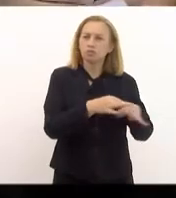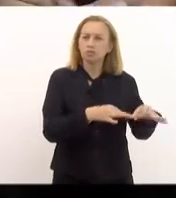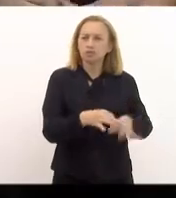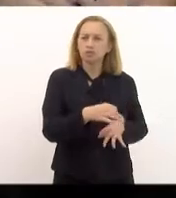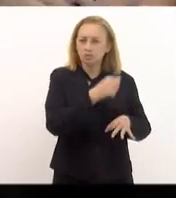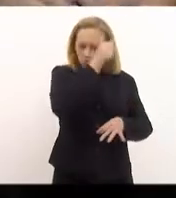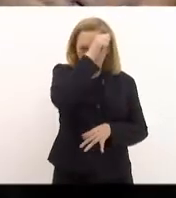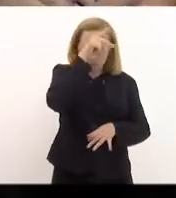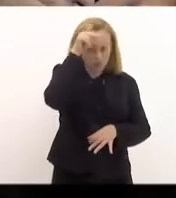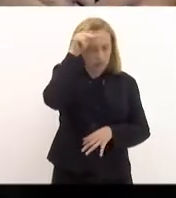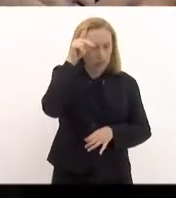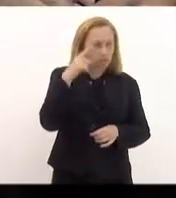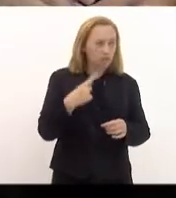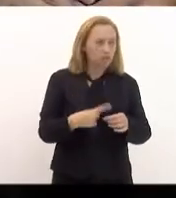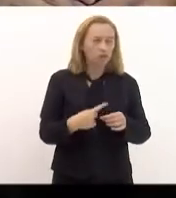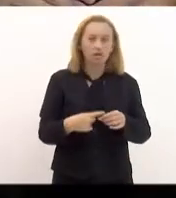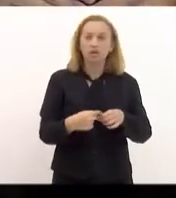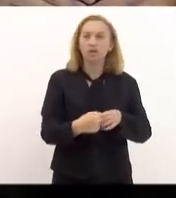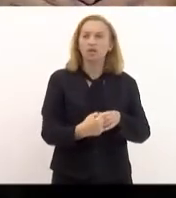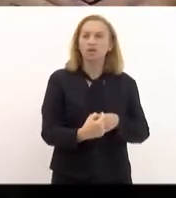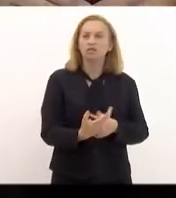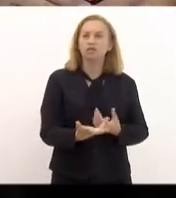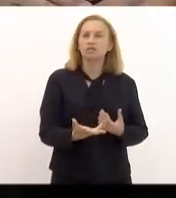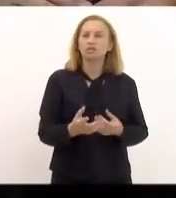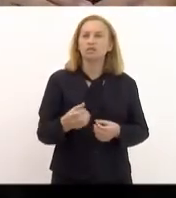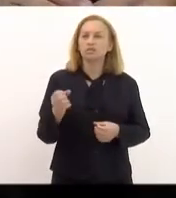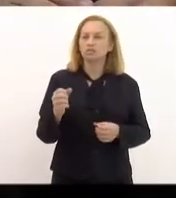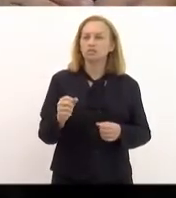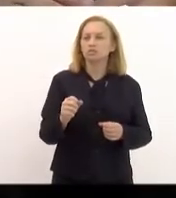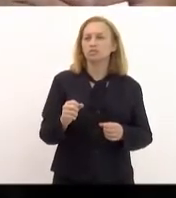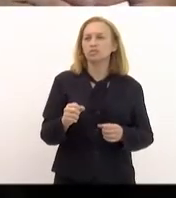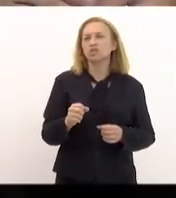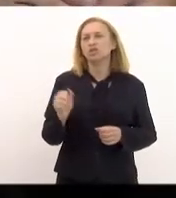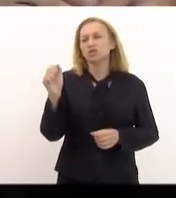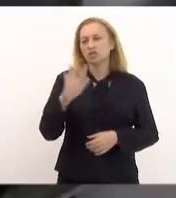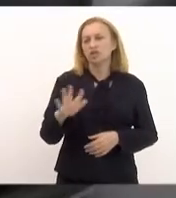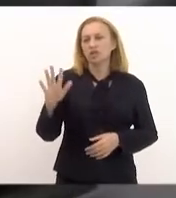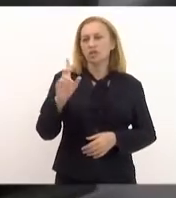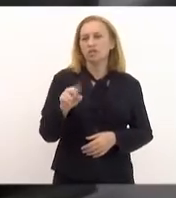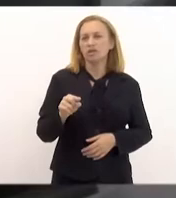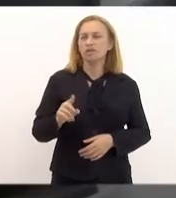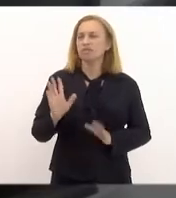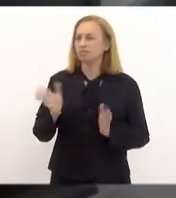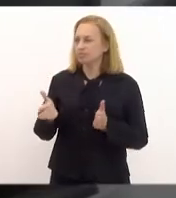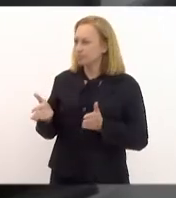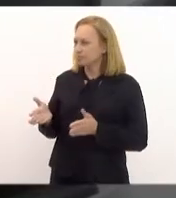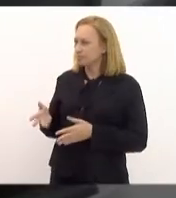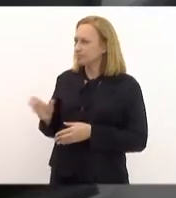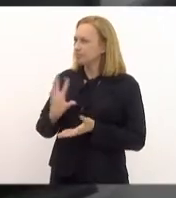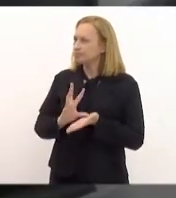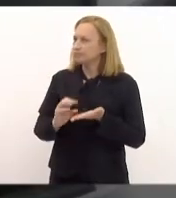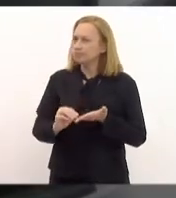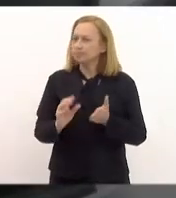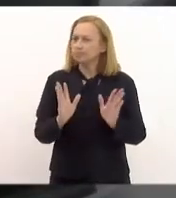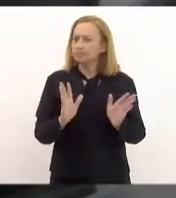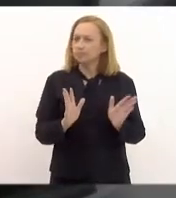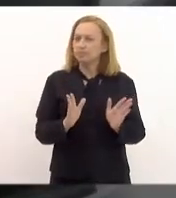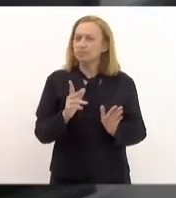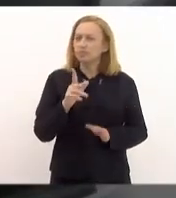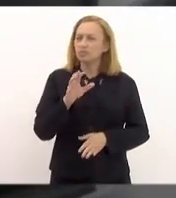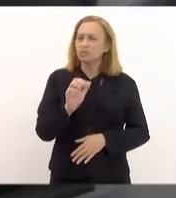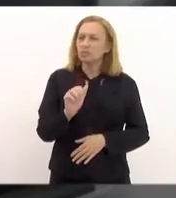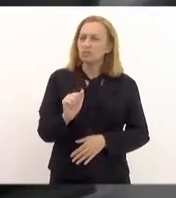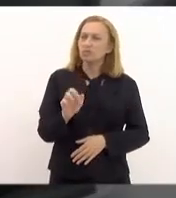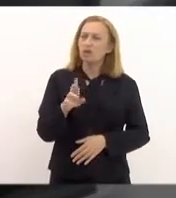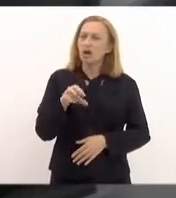municipal como uma linha geral. Né? Sim. Em relação especificamente à pauta de hoje, à pauta do arco